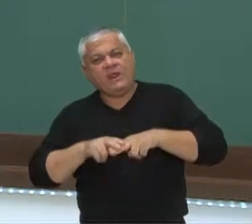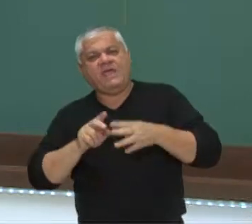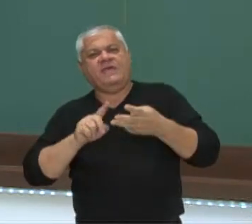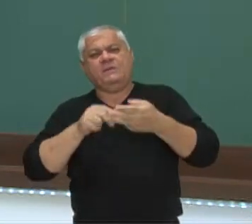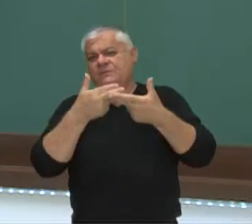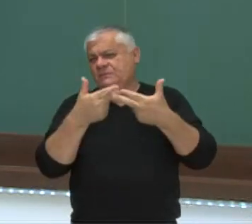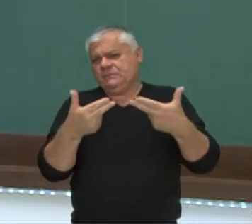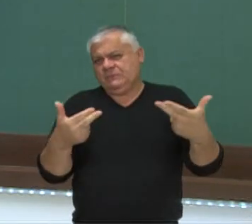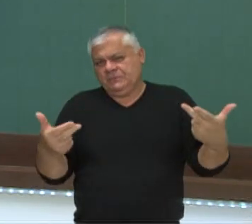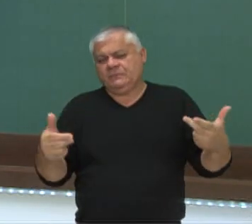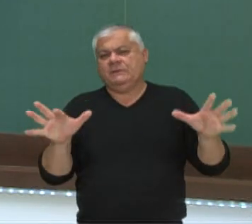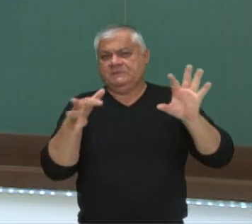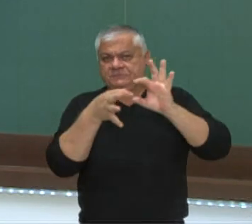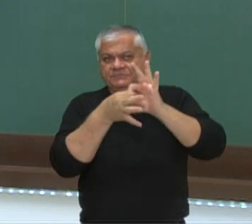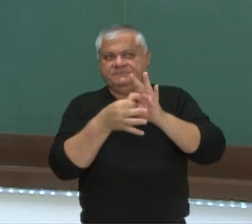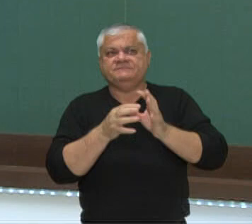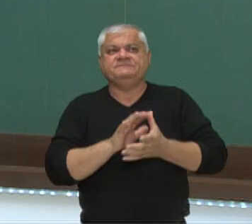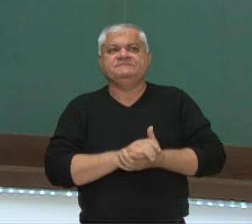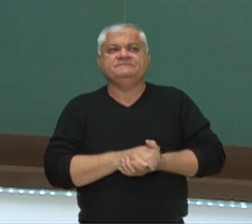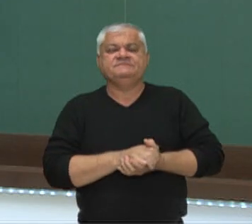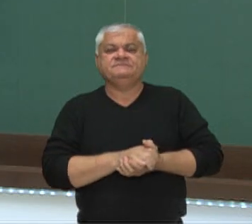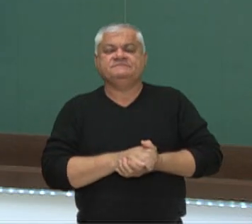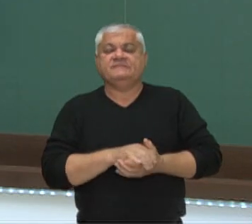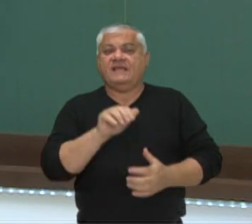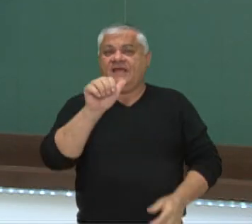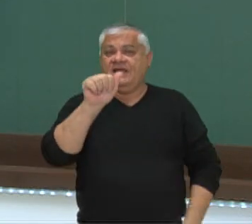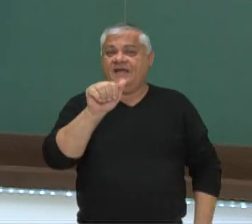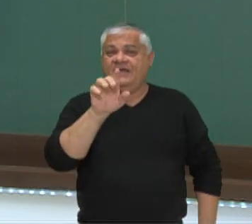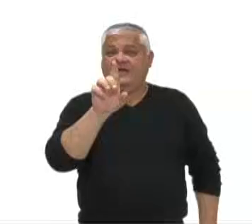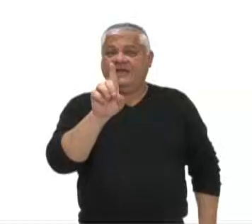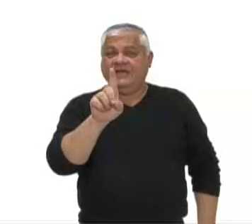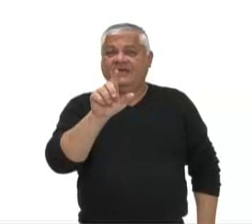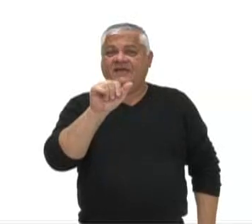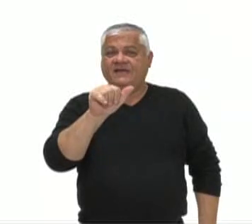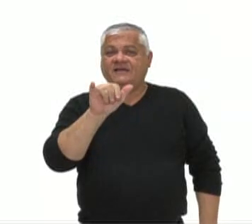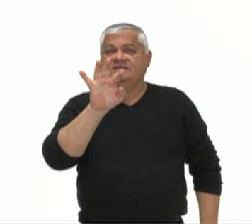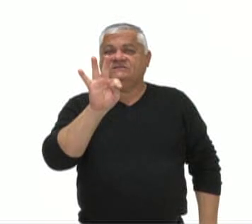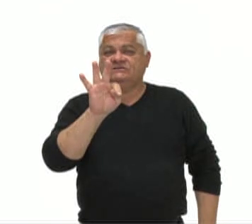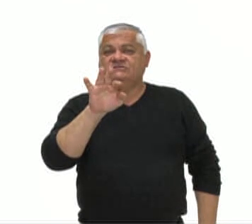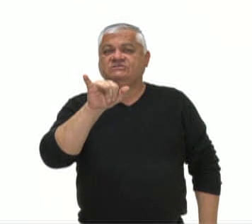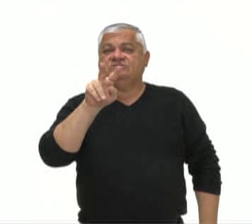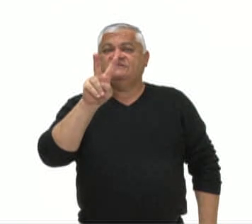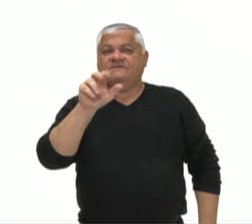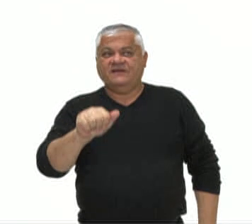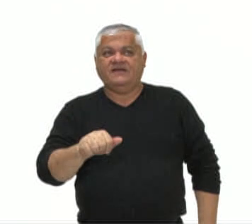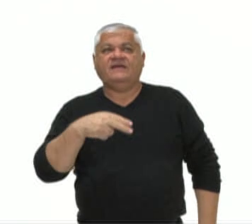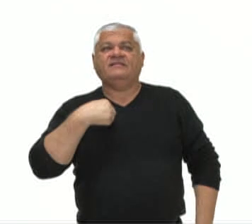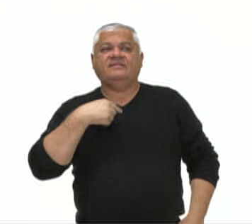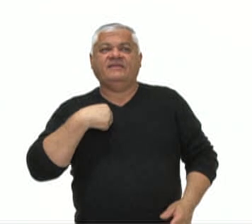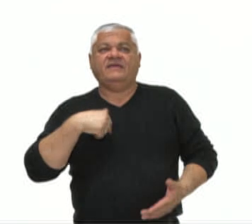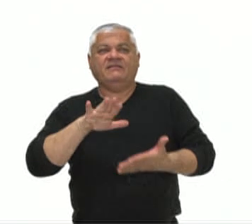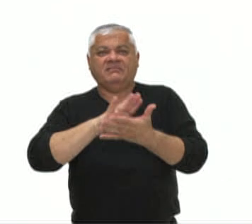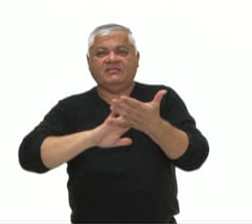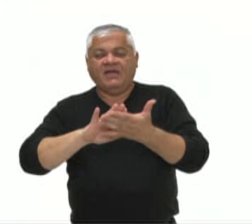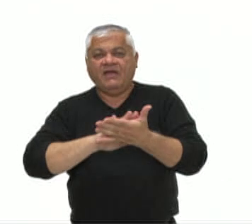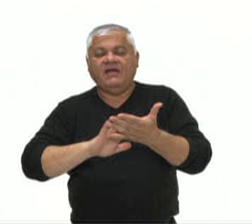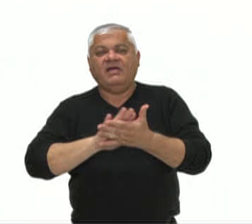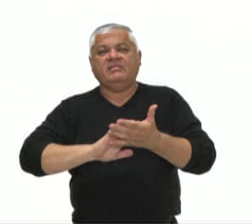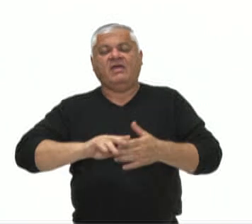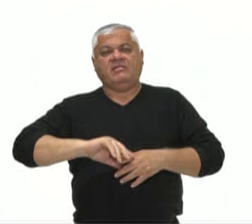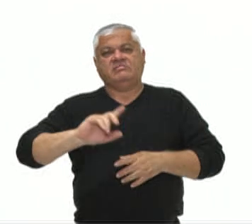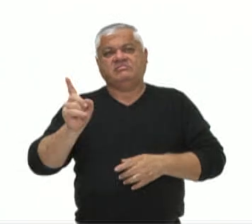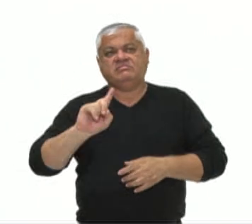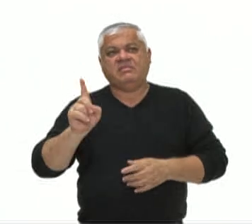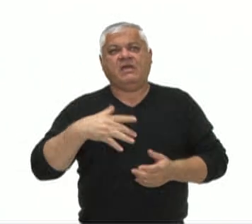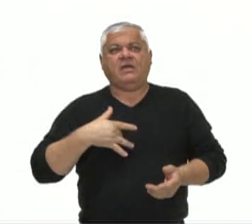coordenada sindética. No caso das adjetivas, além do e, nós temos o nem, o não só, mas também, não